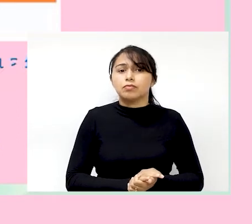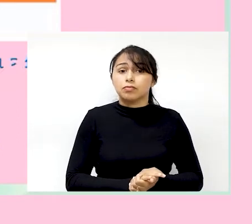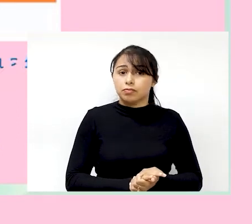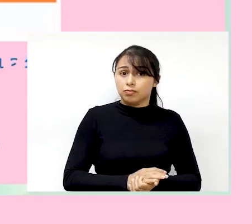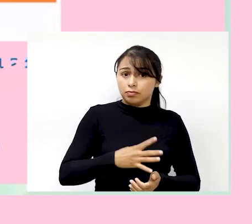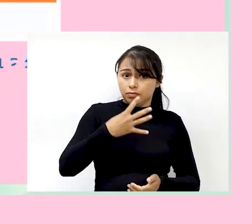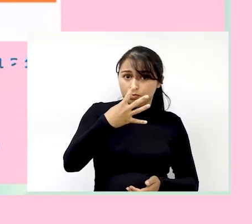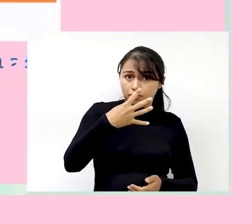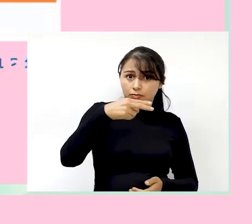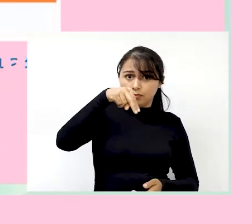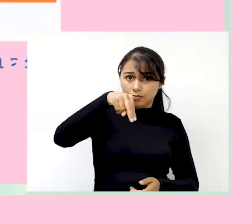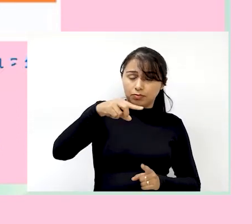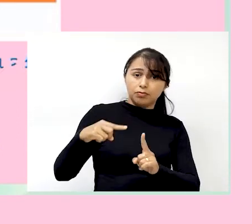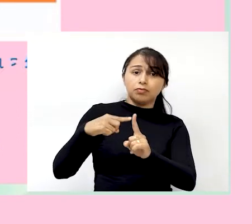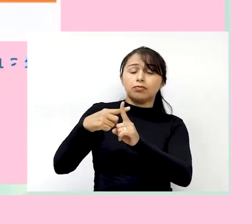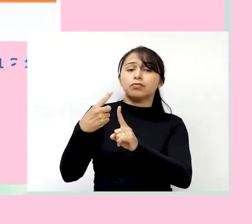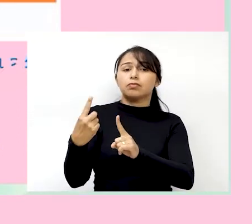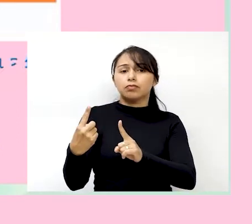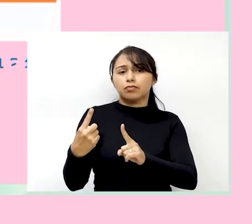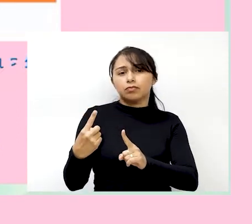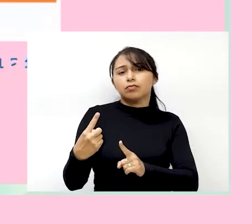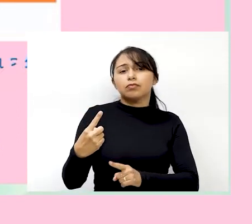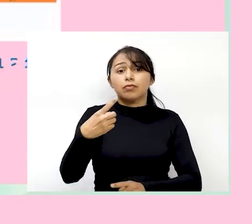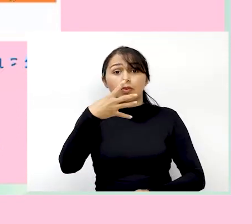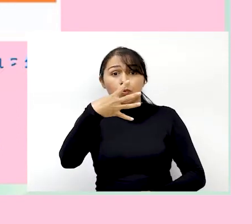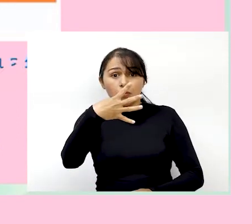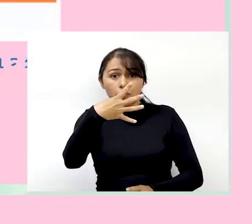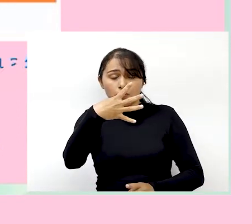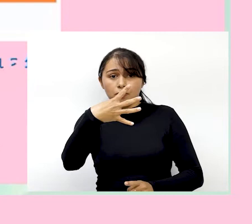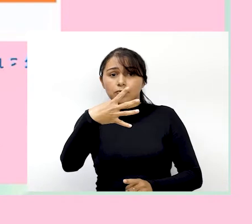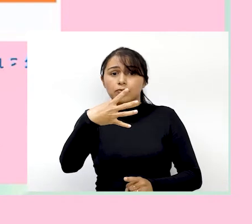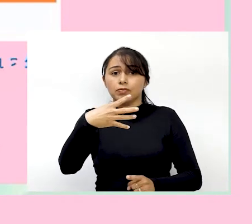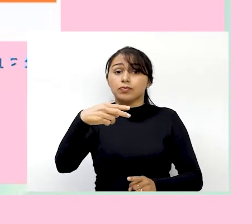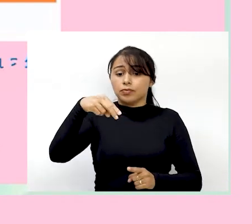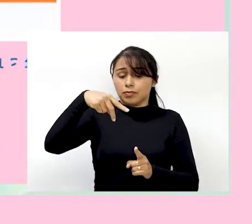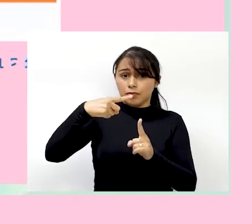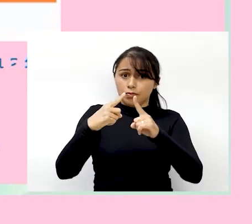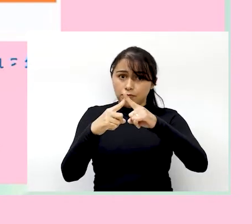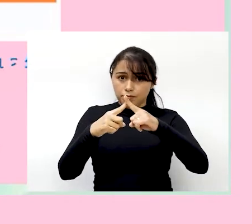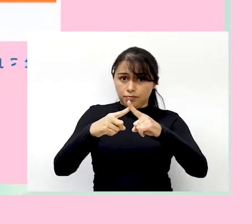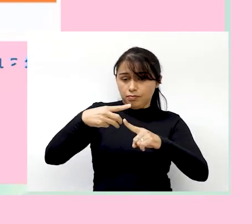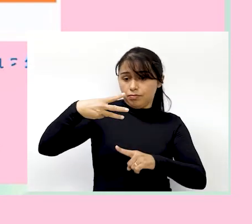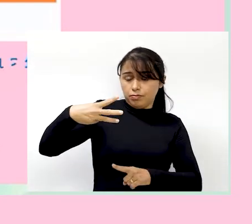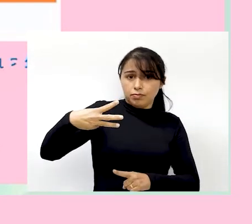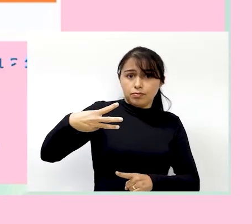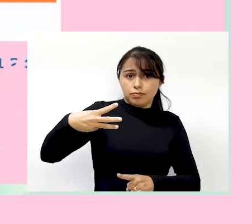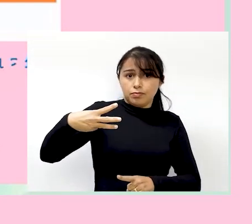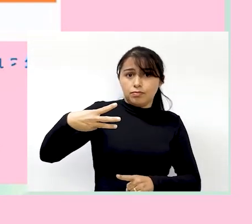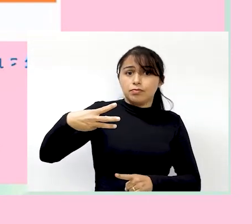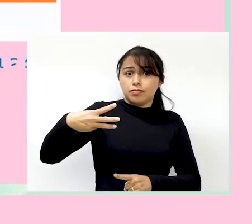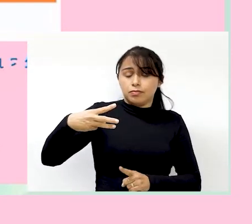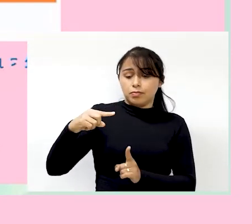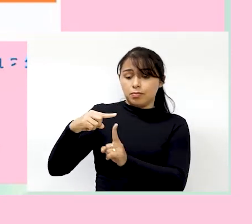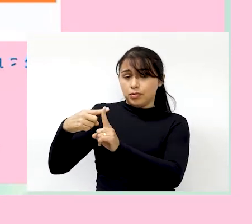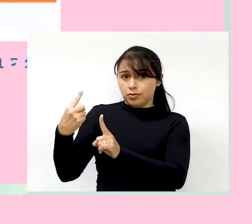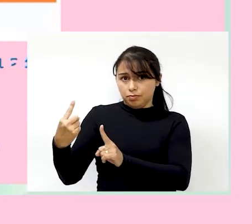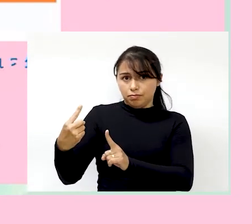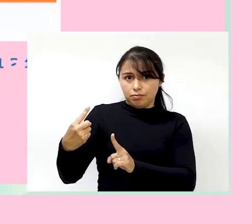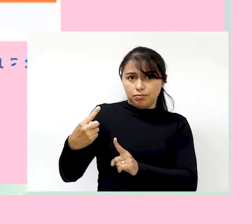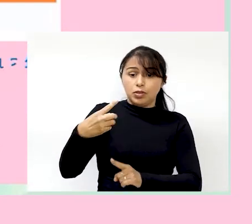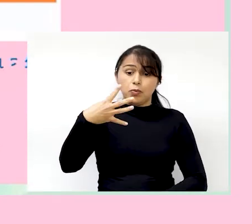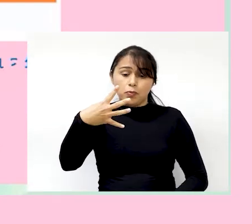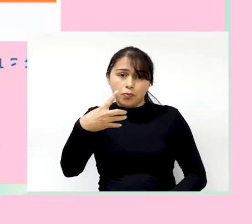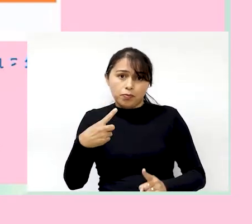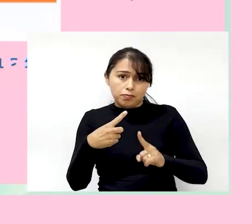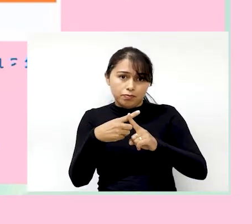fizer aqui também 4n mais 1, quando n for igual a 3, vai dar 13,